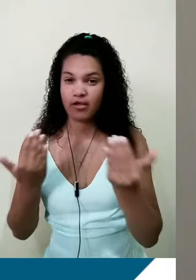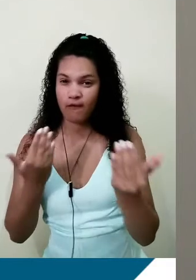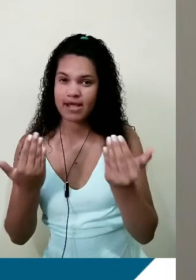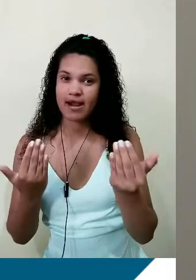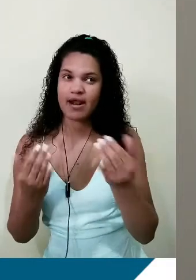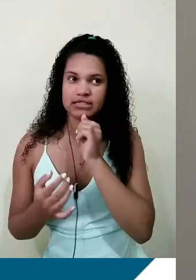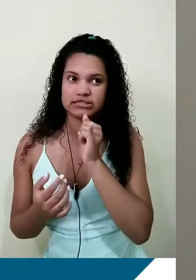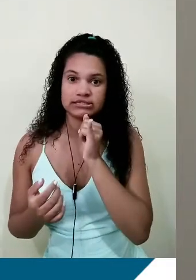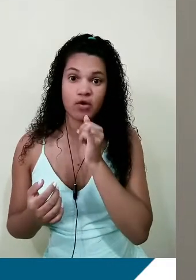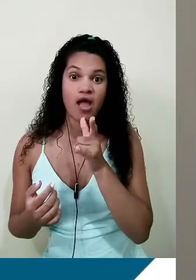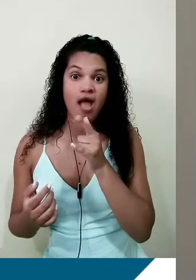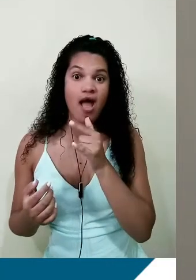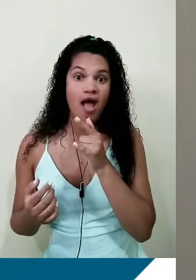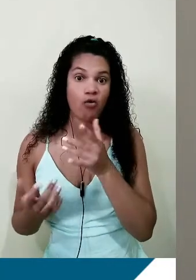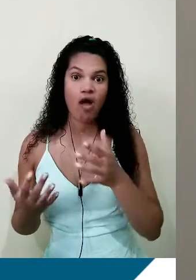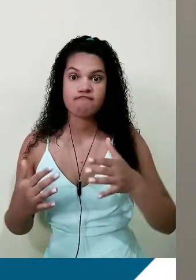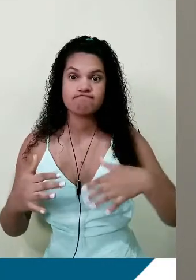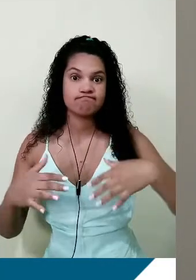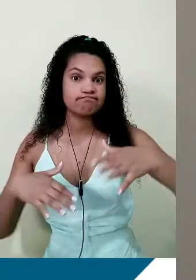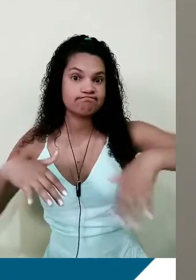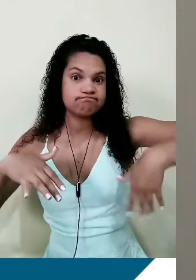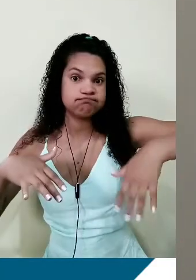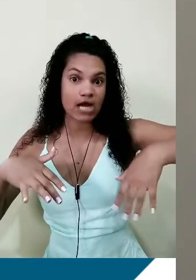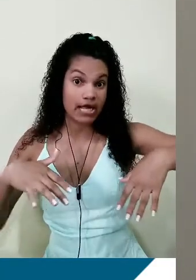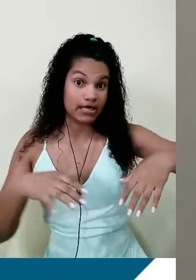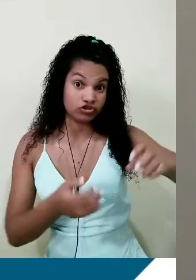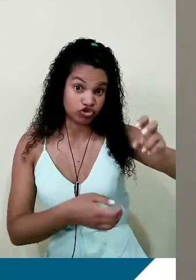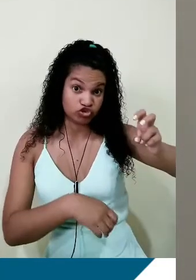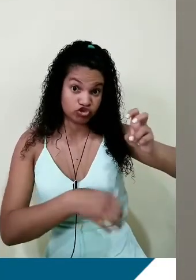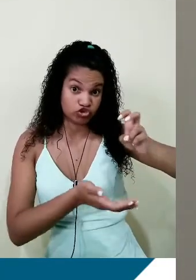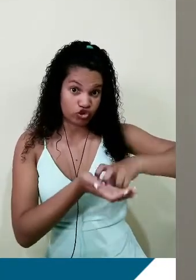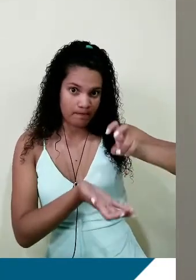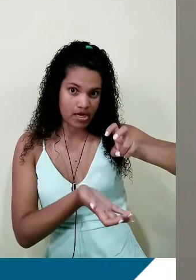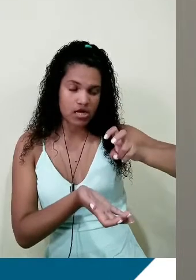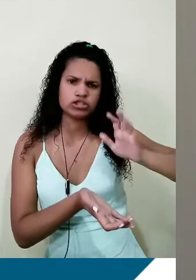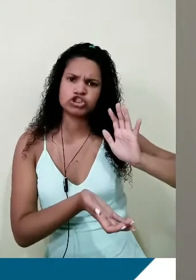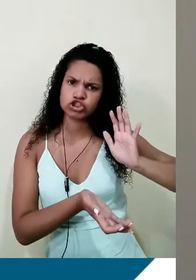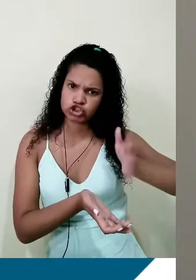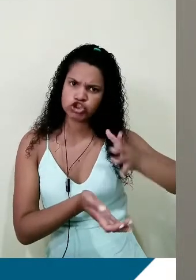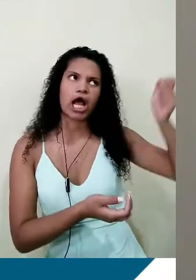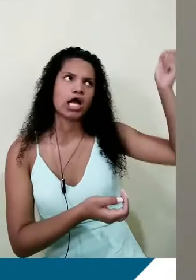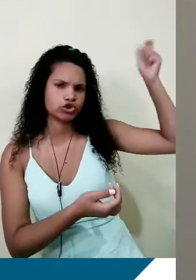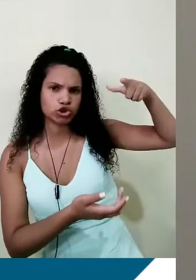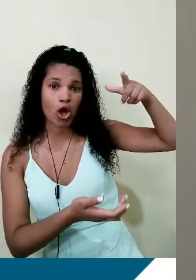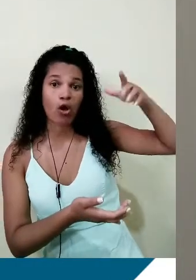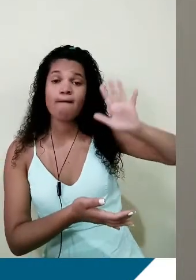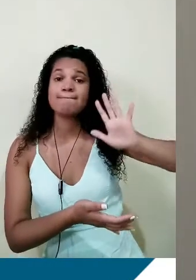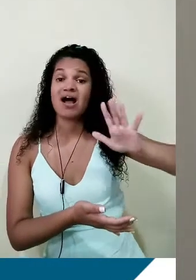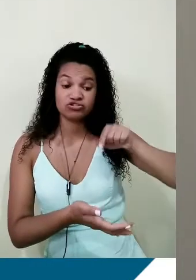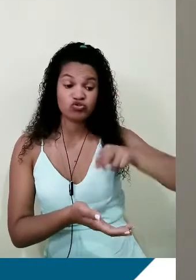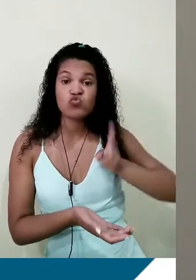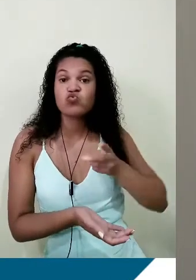mar, que no início da manhã, apesar de já estar sujeita ao sol, a água ainda é bem